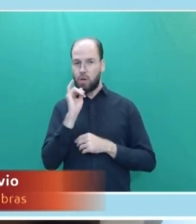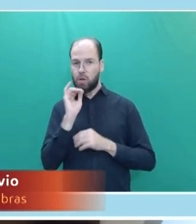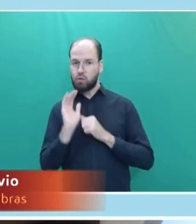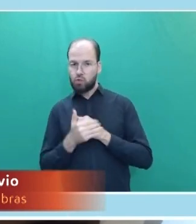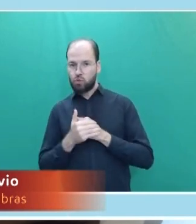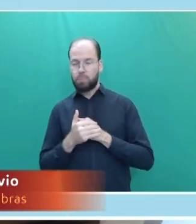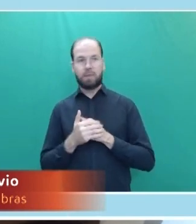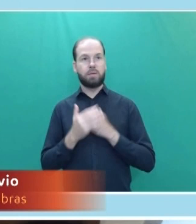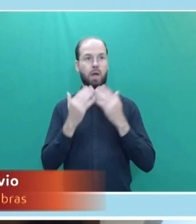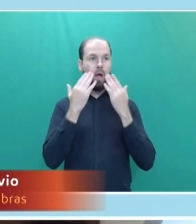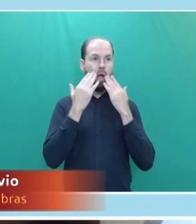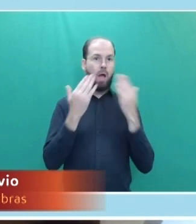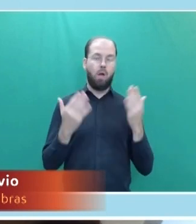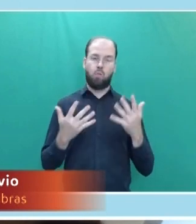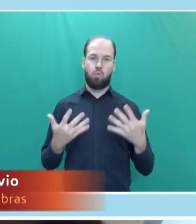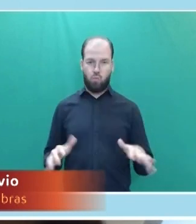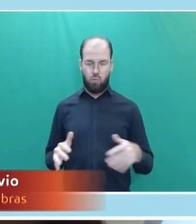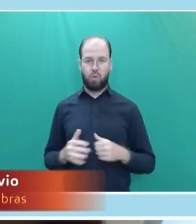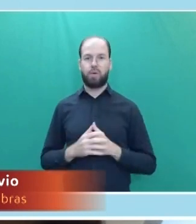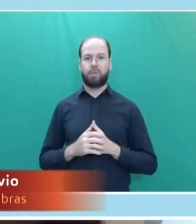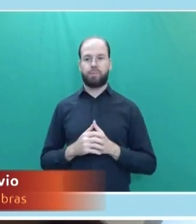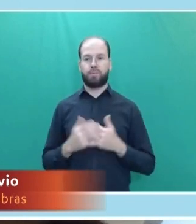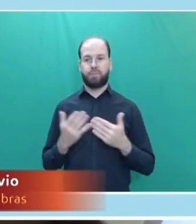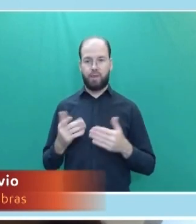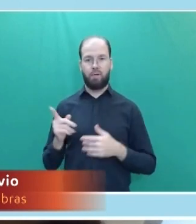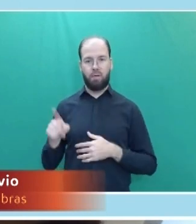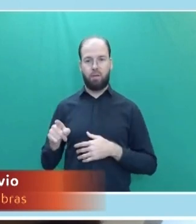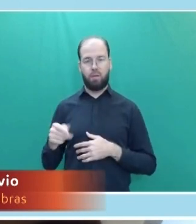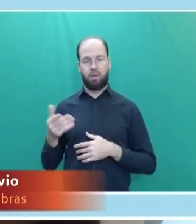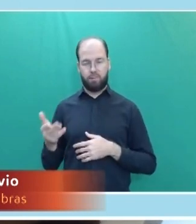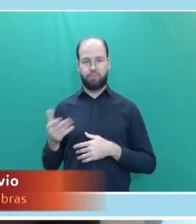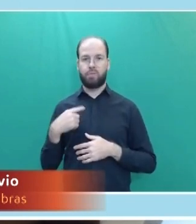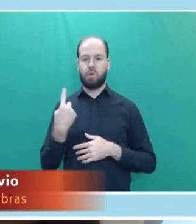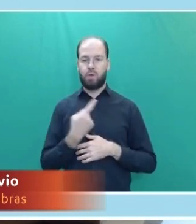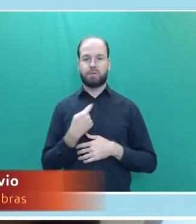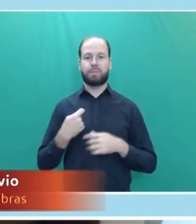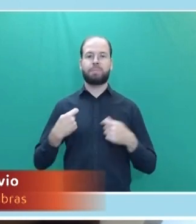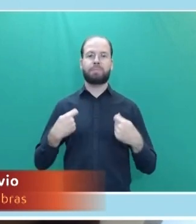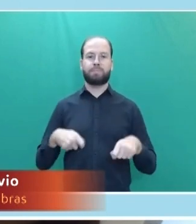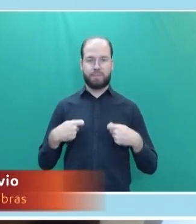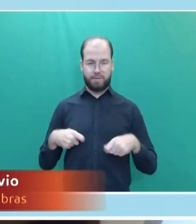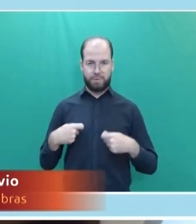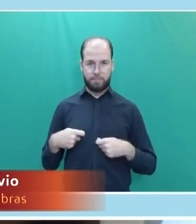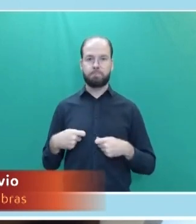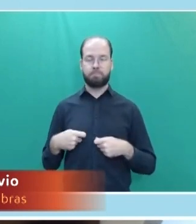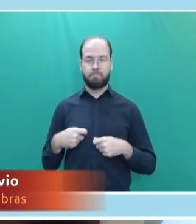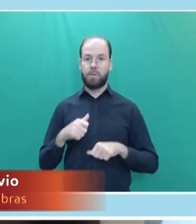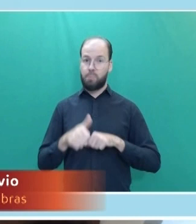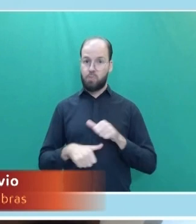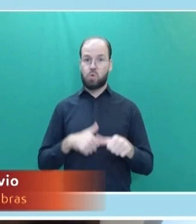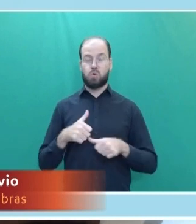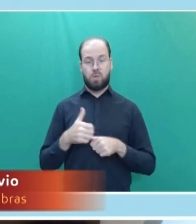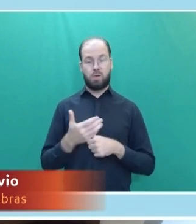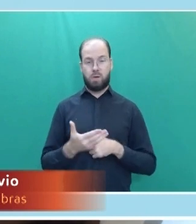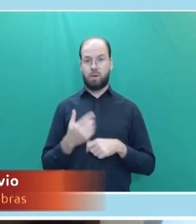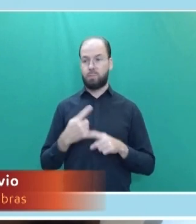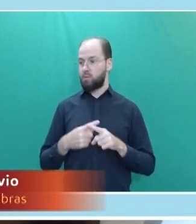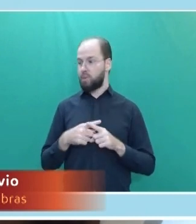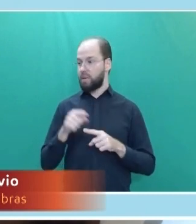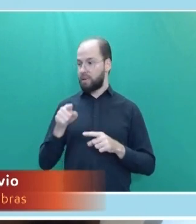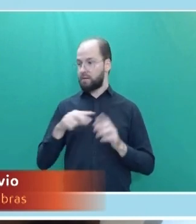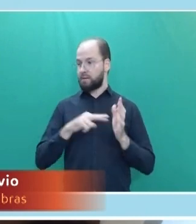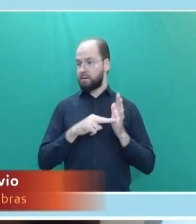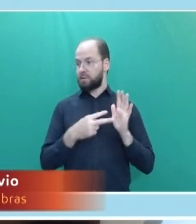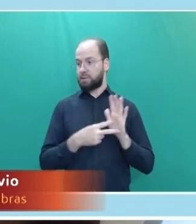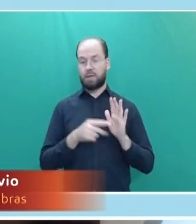frente dos outros. Então, é isso, a gente precisa mudar, assim, porque nesse sentido,